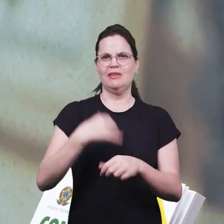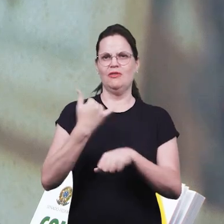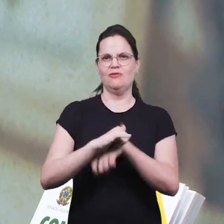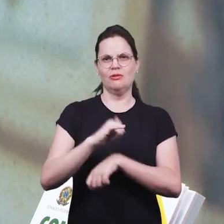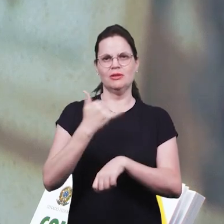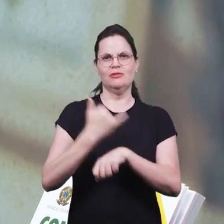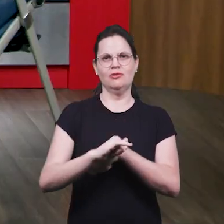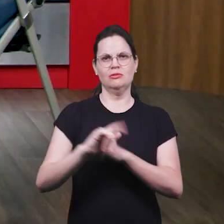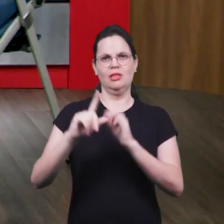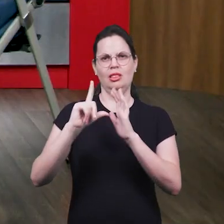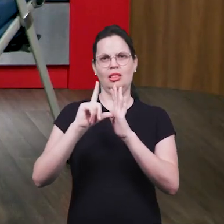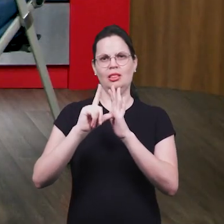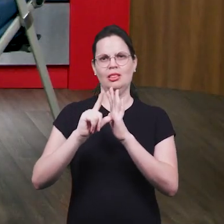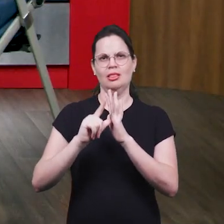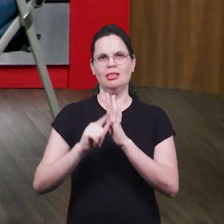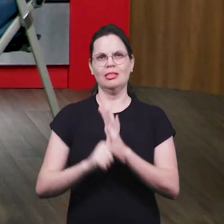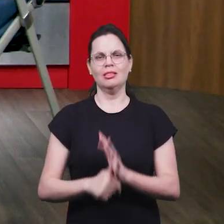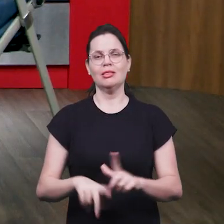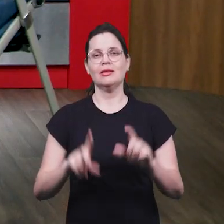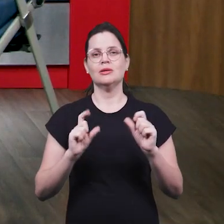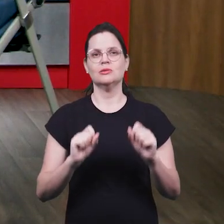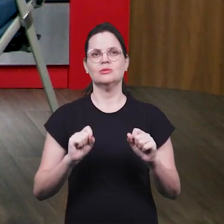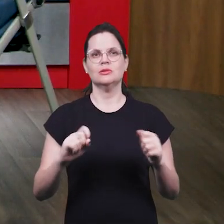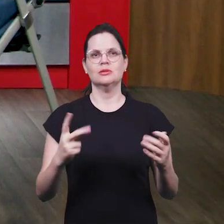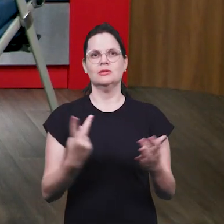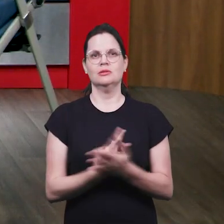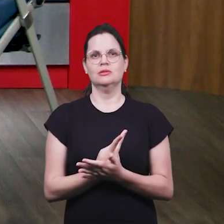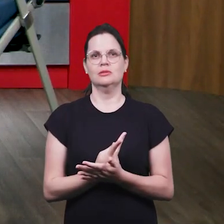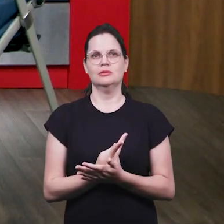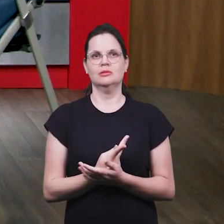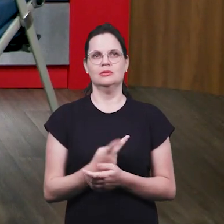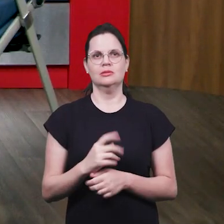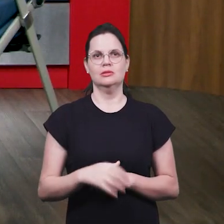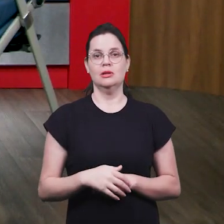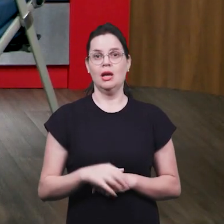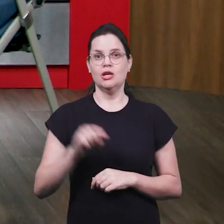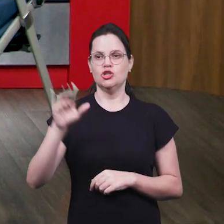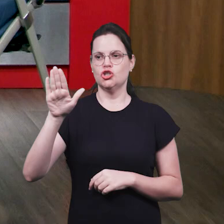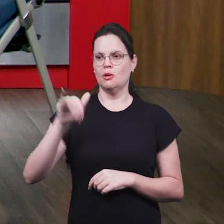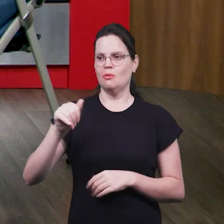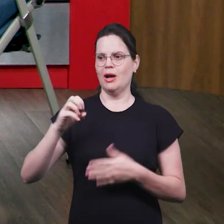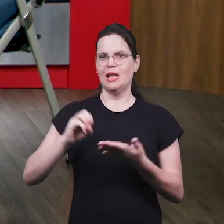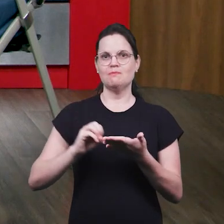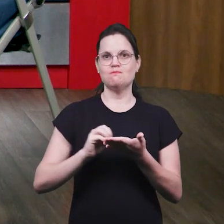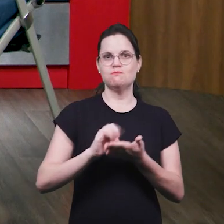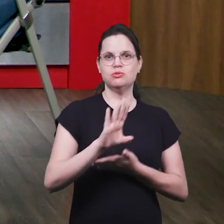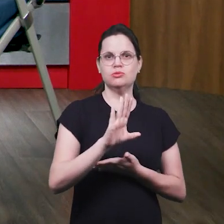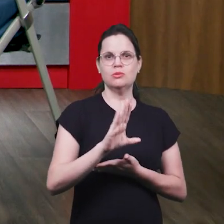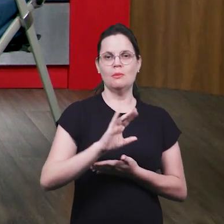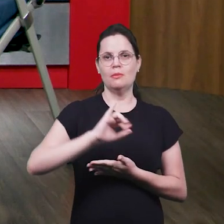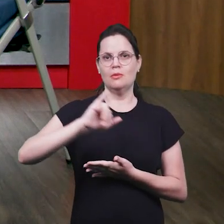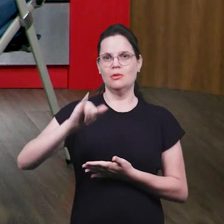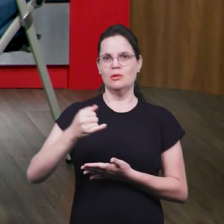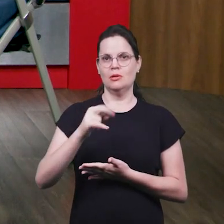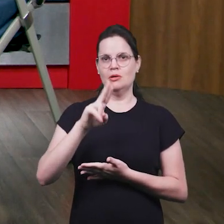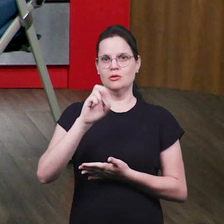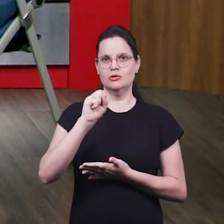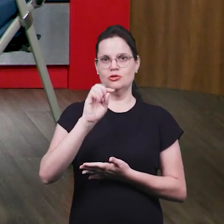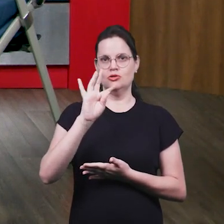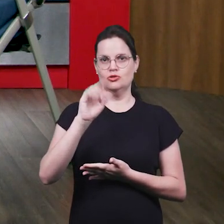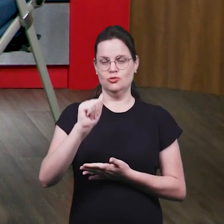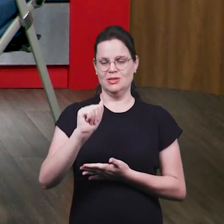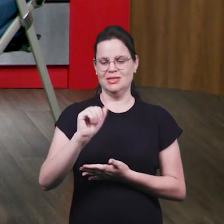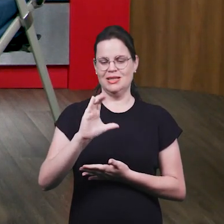ausências, esses atrasos, de modo que a empresa a surpreendeu dando uma dispensa por justa causa. No período de gestação